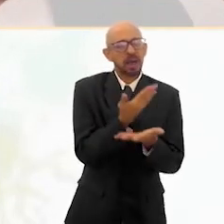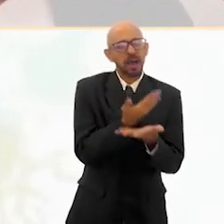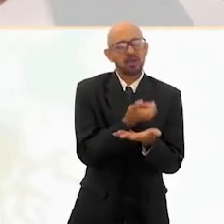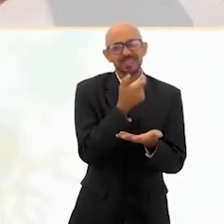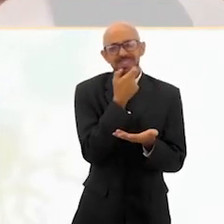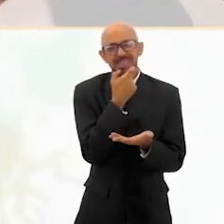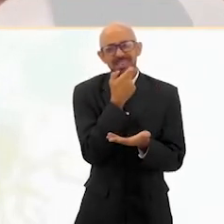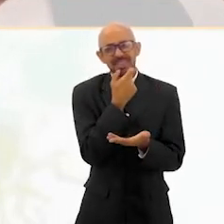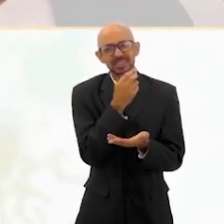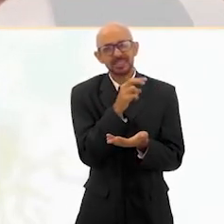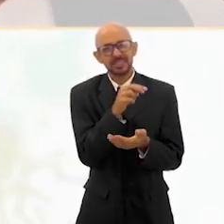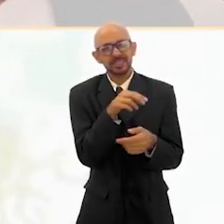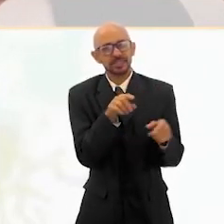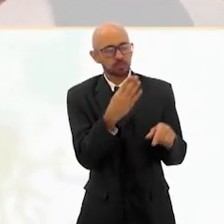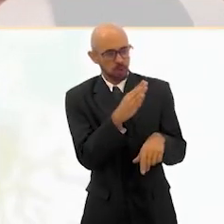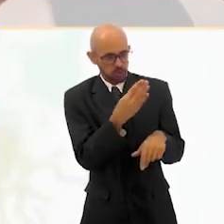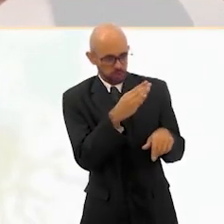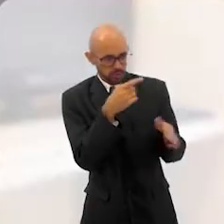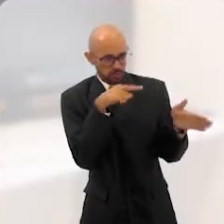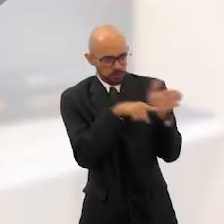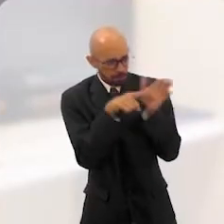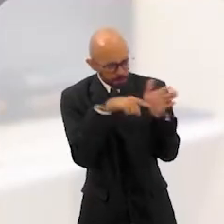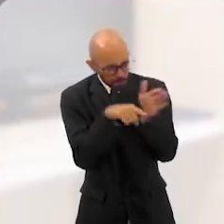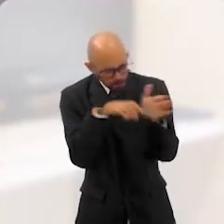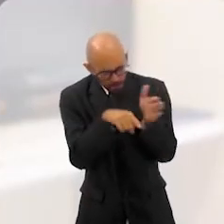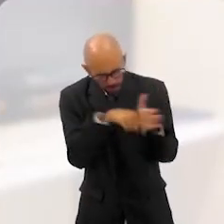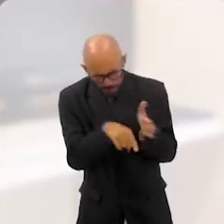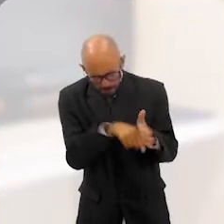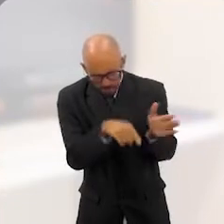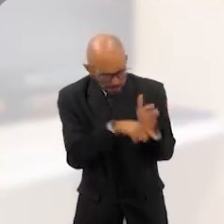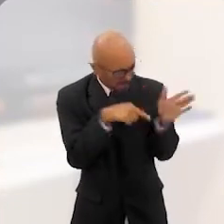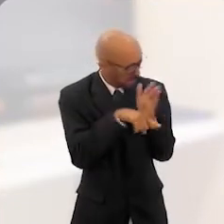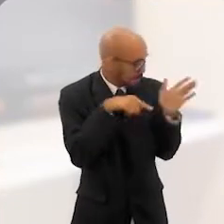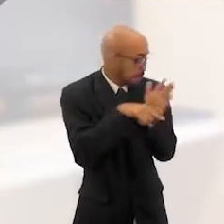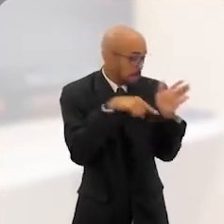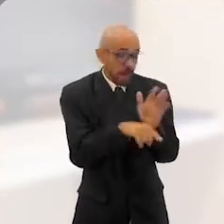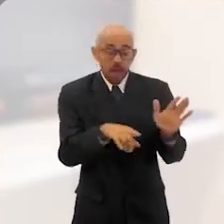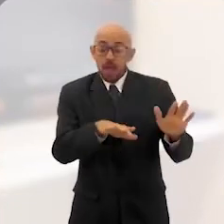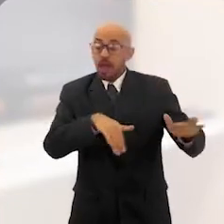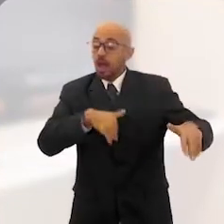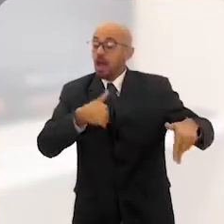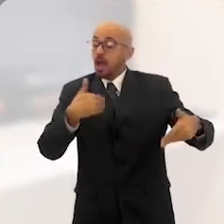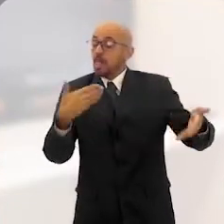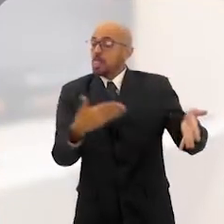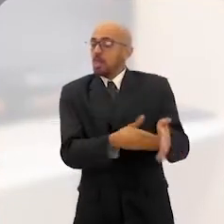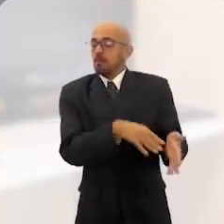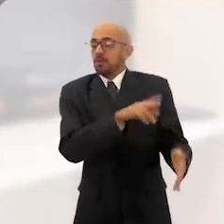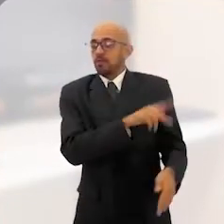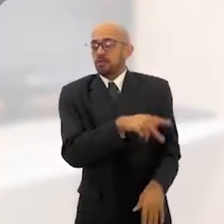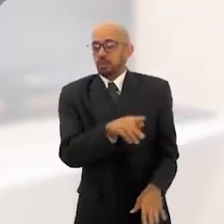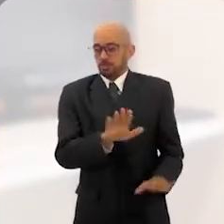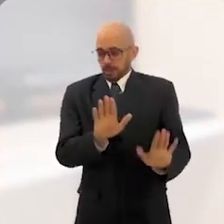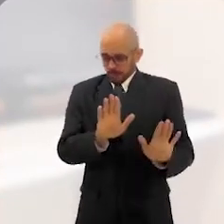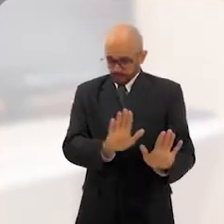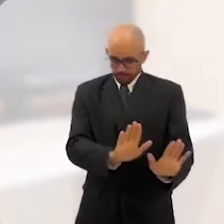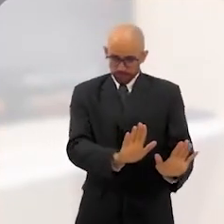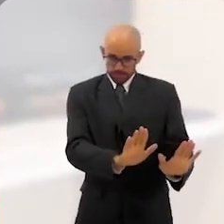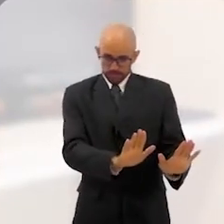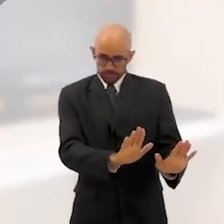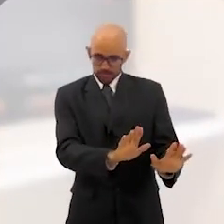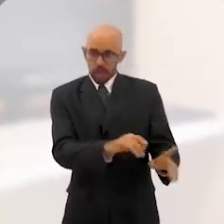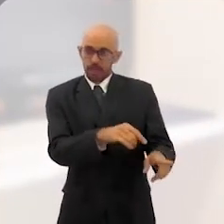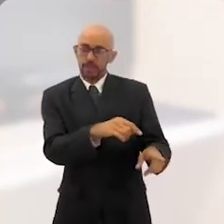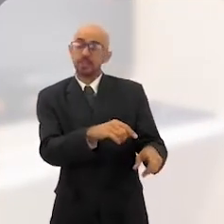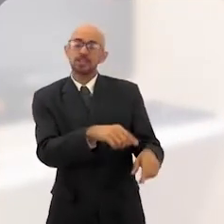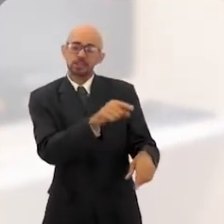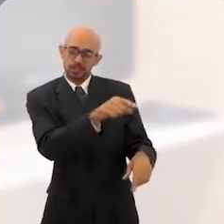outra biologia que eu fui perguntando, fui perguntando, fui perguntando, fui perguntando, fui perguntando. Aí teve uma hora que a professora virou e falou assim: não, isso é em